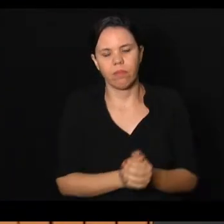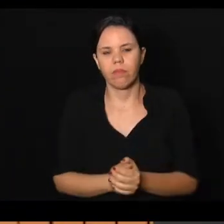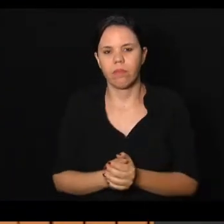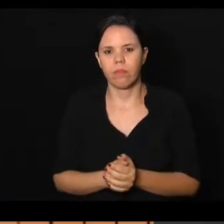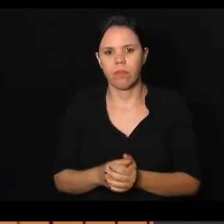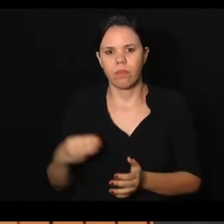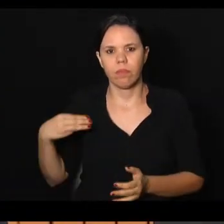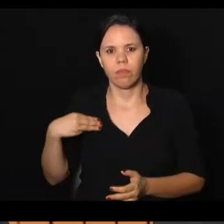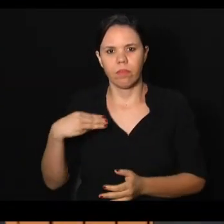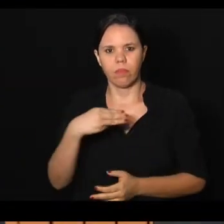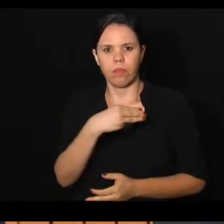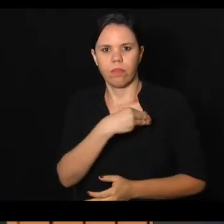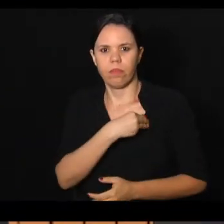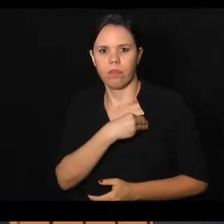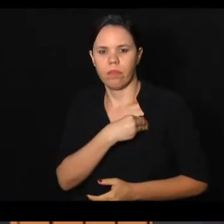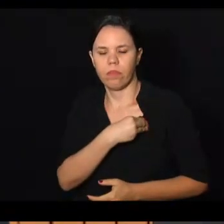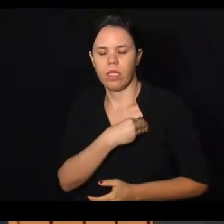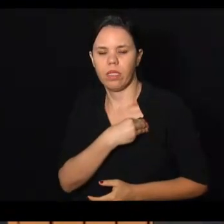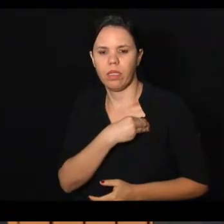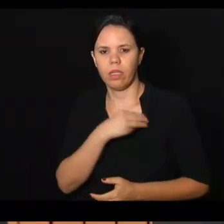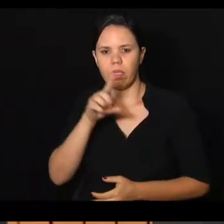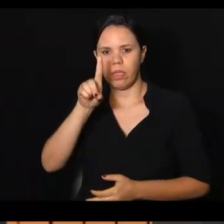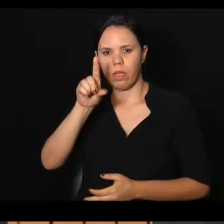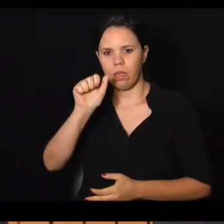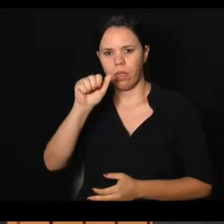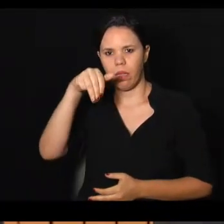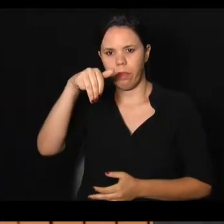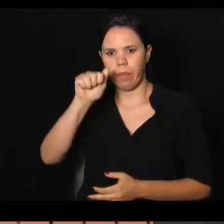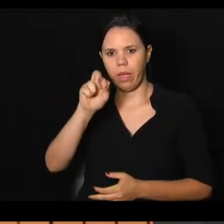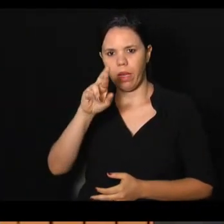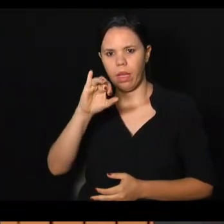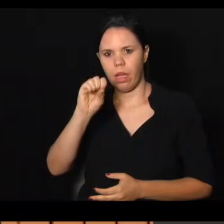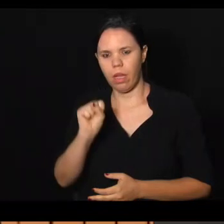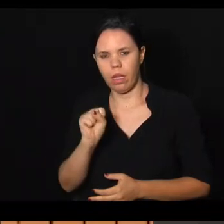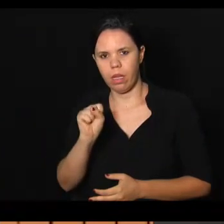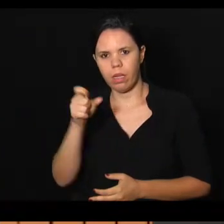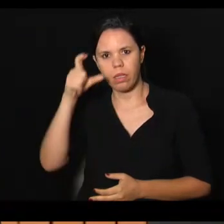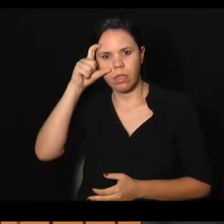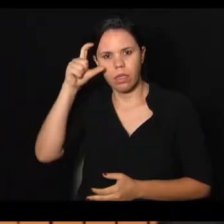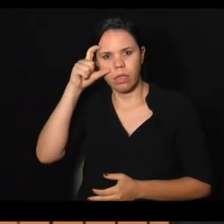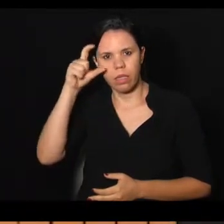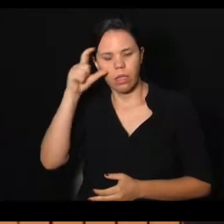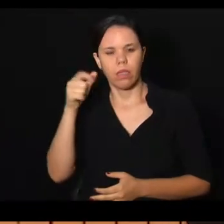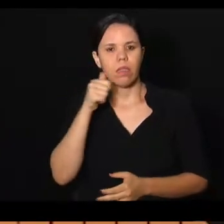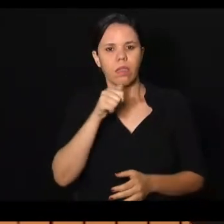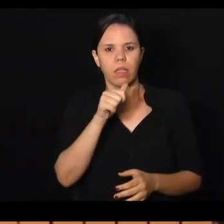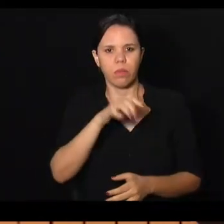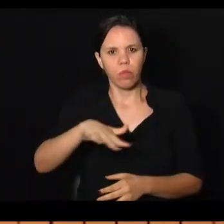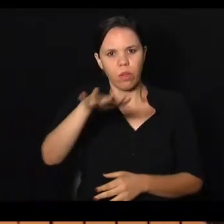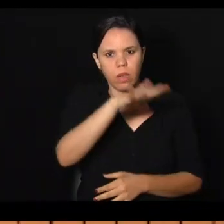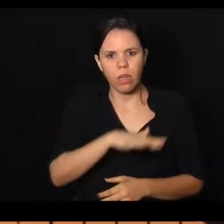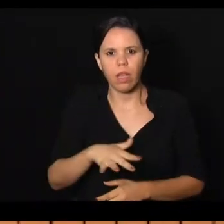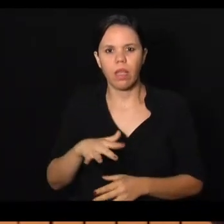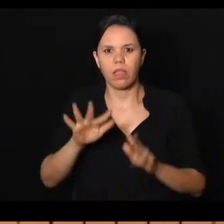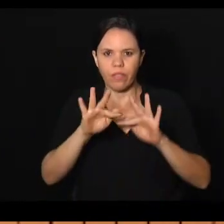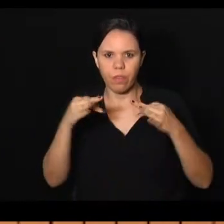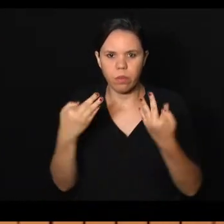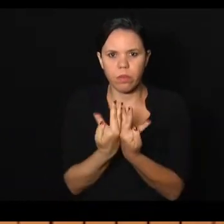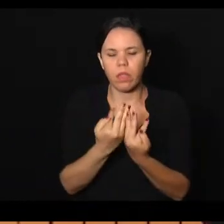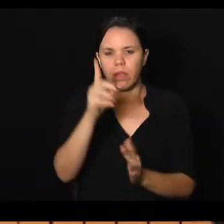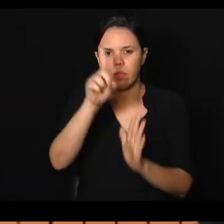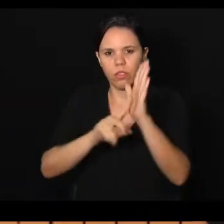a nossa ministra Damares Alves, ministra da Mulher, da Família e dos Direitos Humanos.